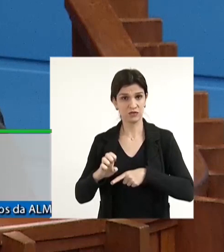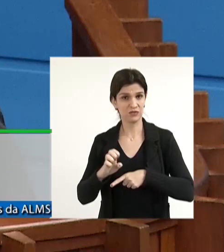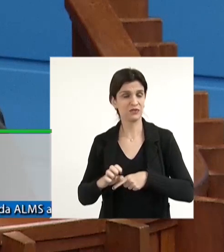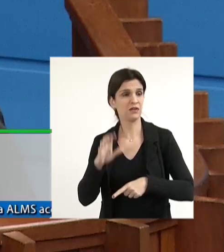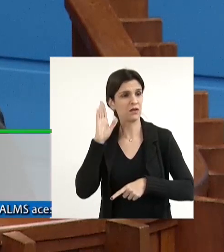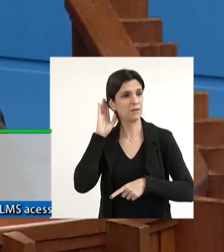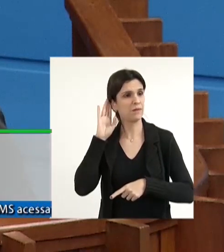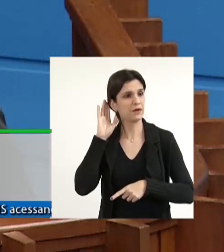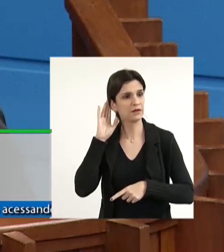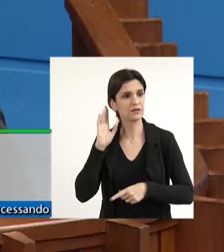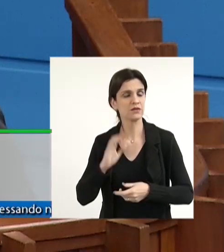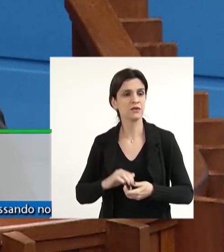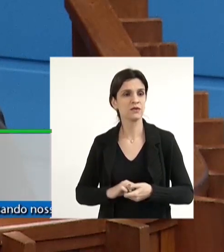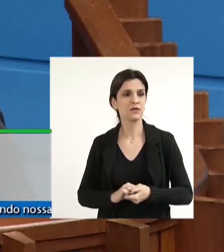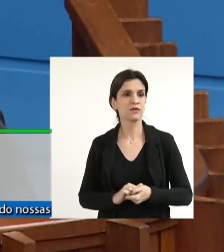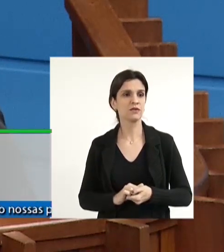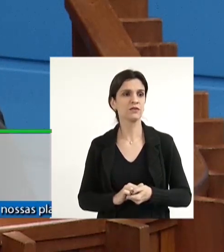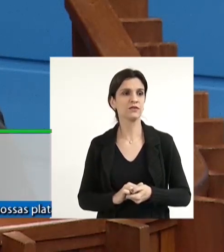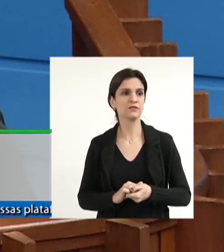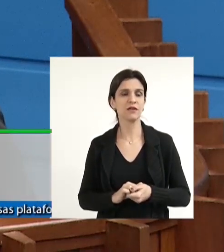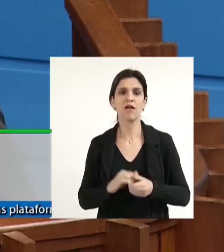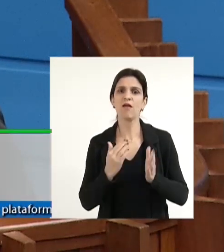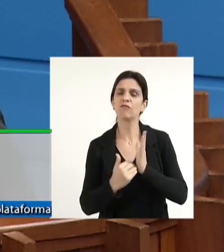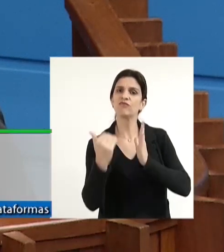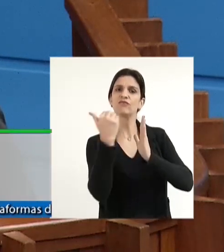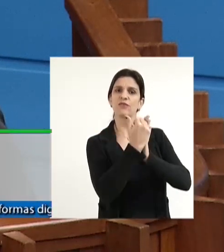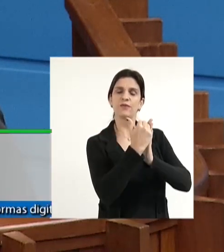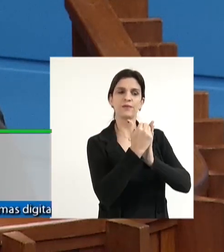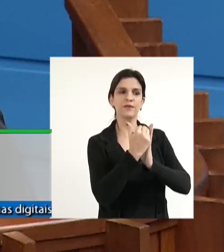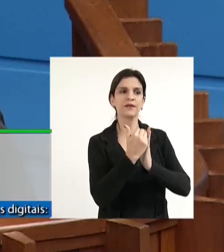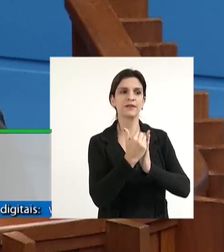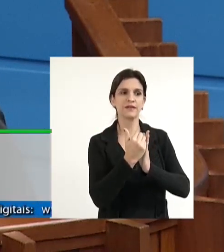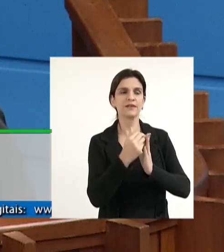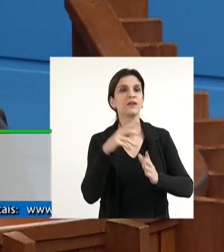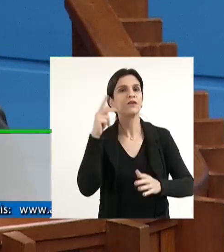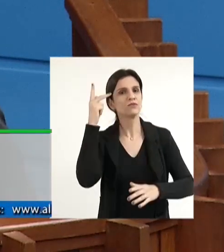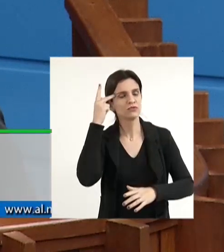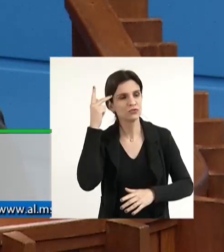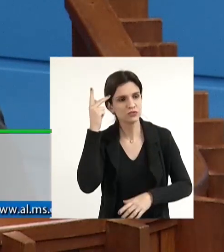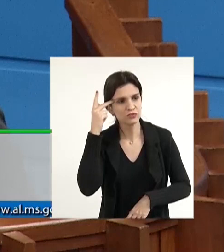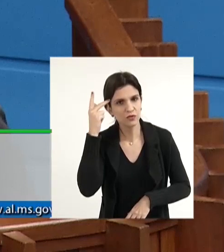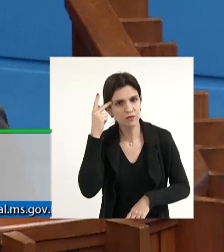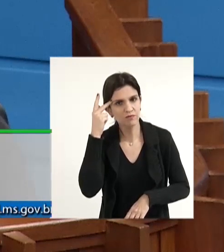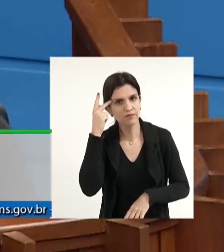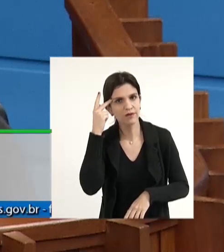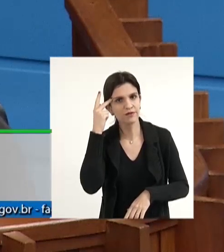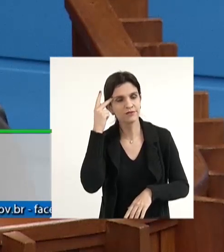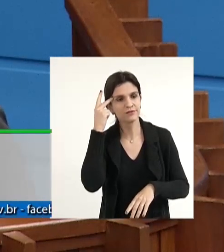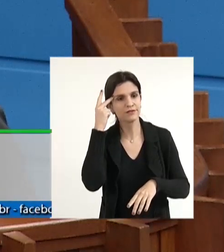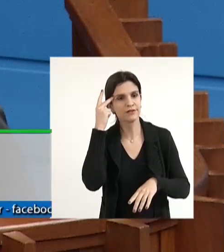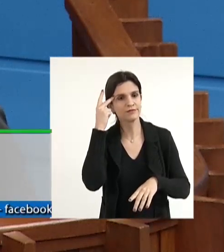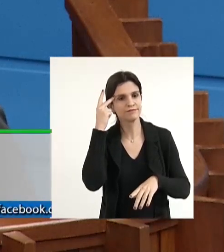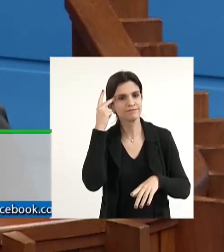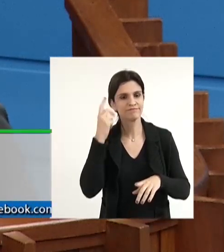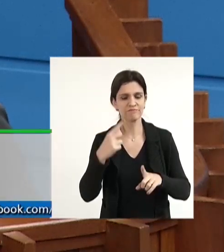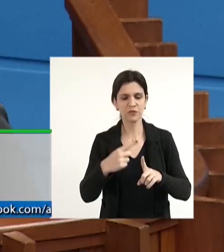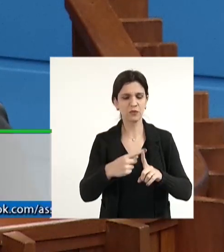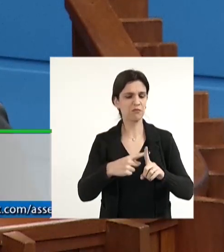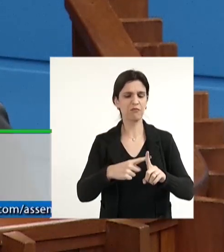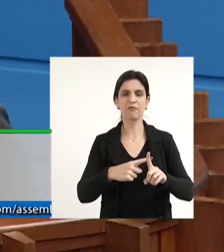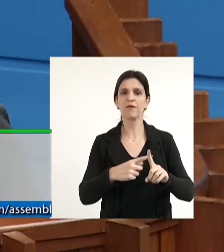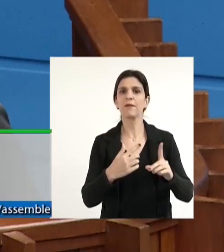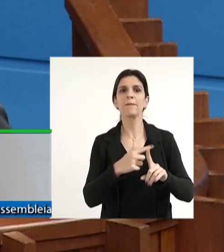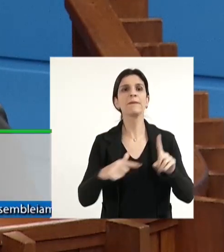teve 13%, São Paulo praticamente teve a metade do reajuste que nós tivemos, o estado